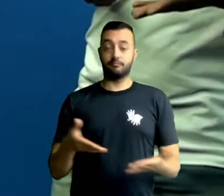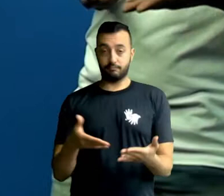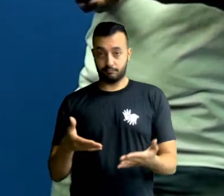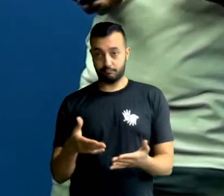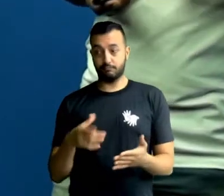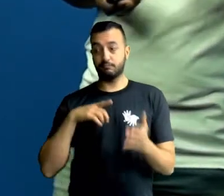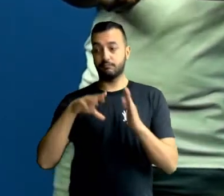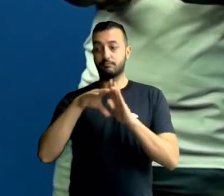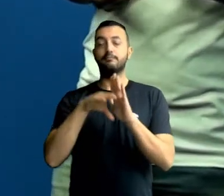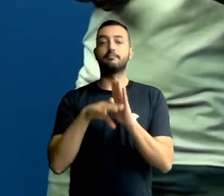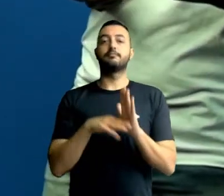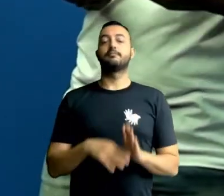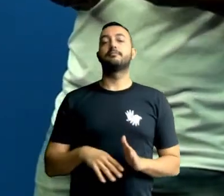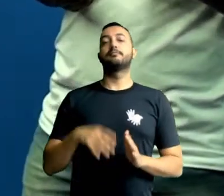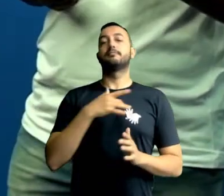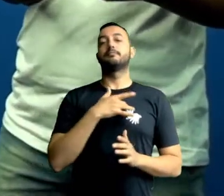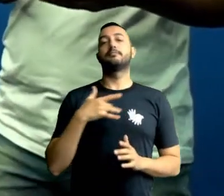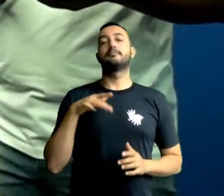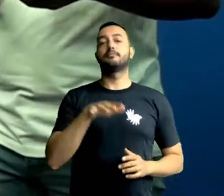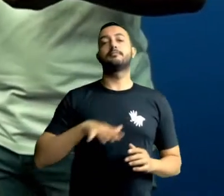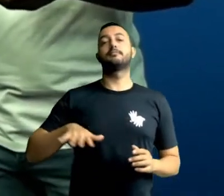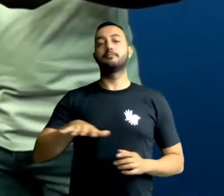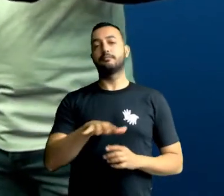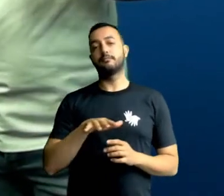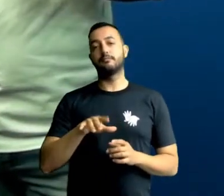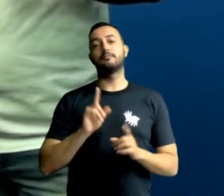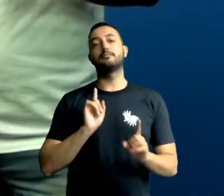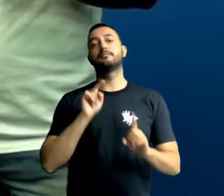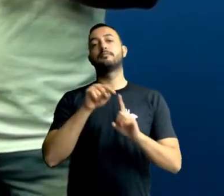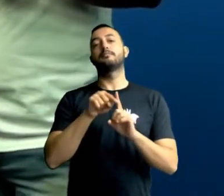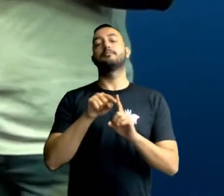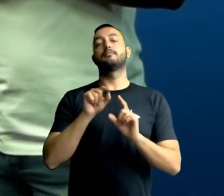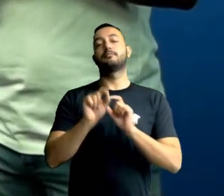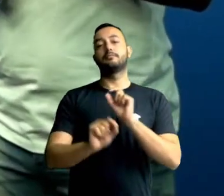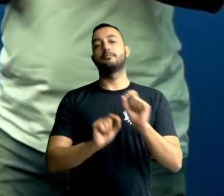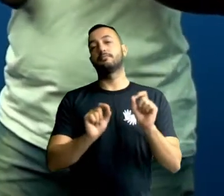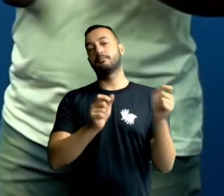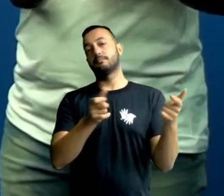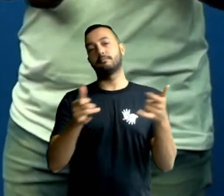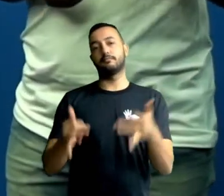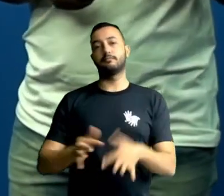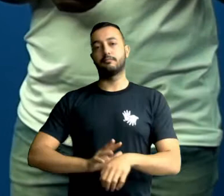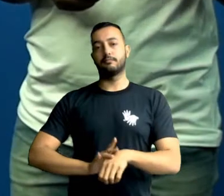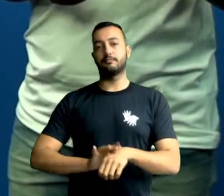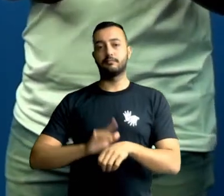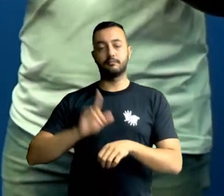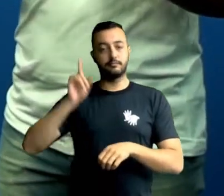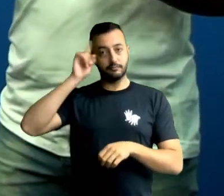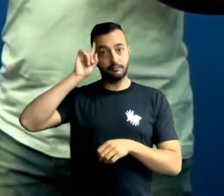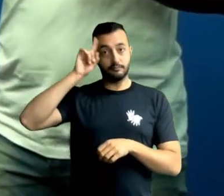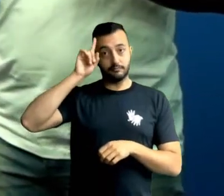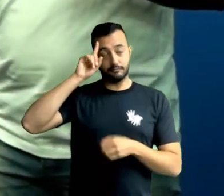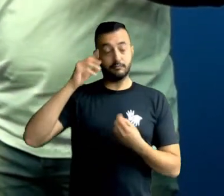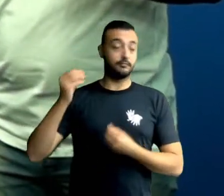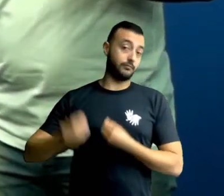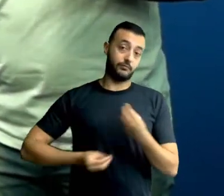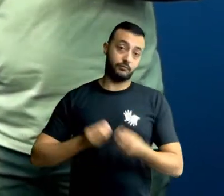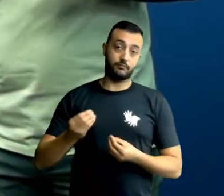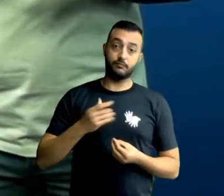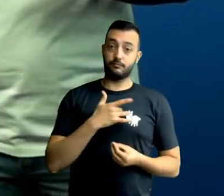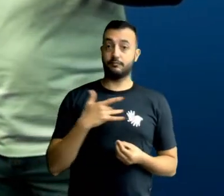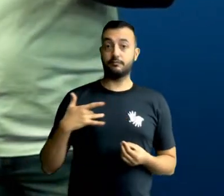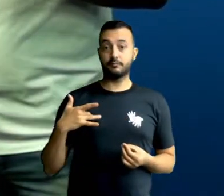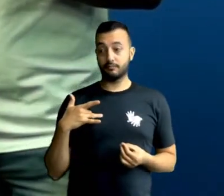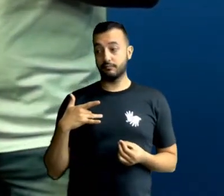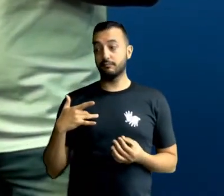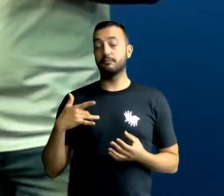está em programas indicadores de saúde pública e nosso objetivo é falar sobre essas doenças no nosso dia a dia e como a